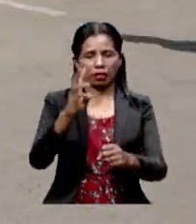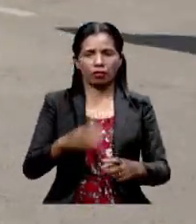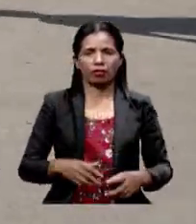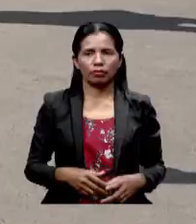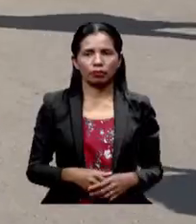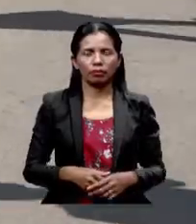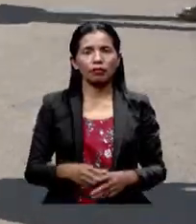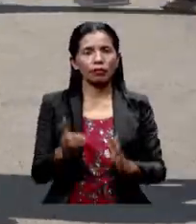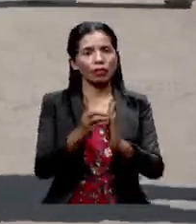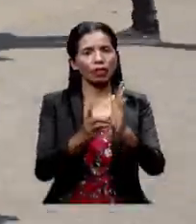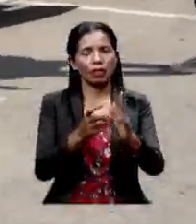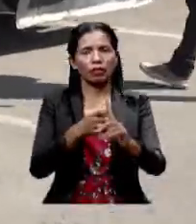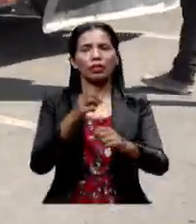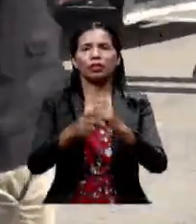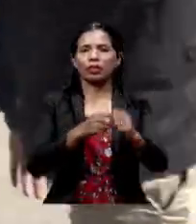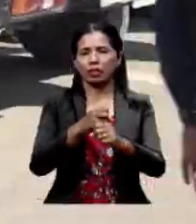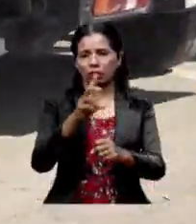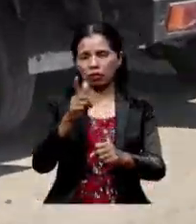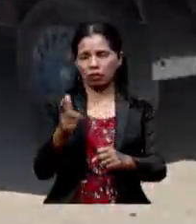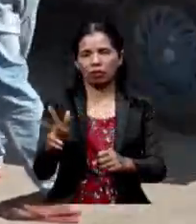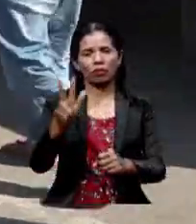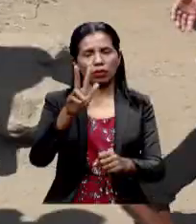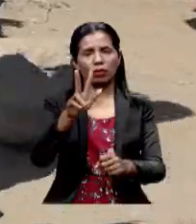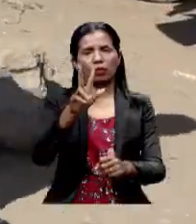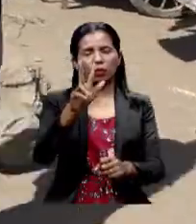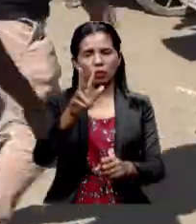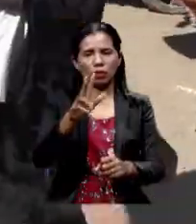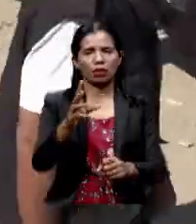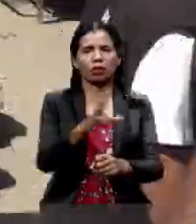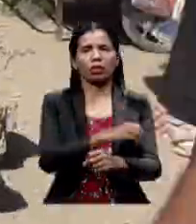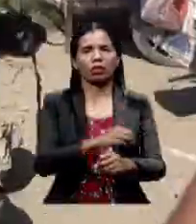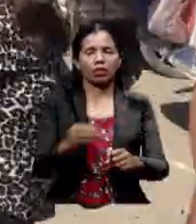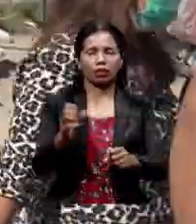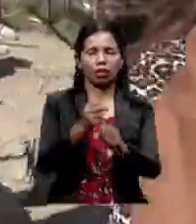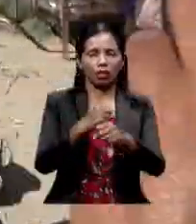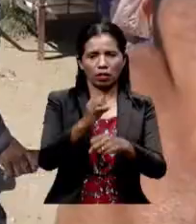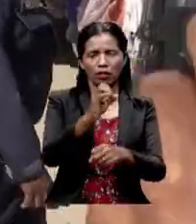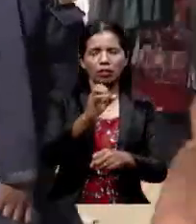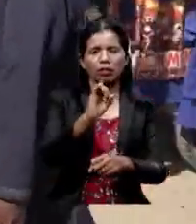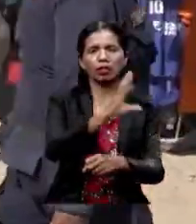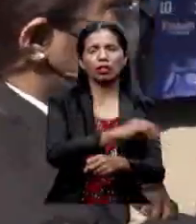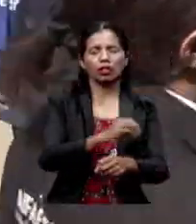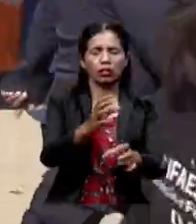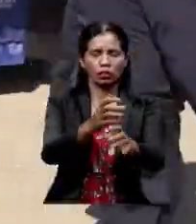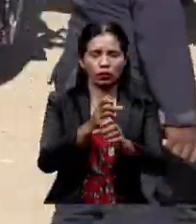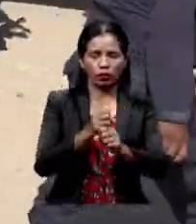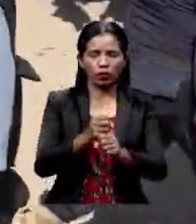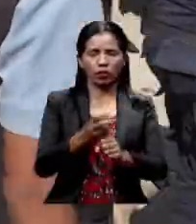tinan rihun rua ruanolo resin rua to ruanolo resin tolu departamento investigação criminal prende cigarro ilícito